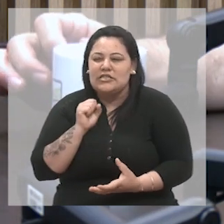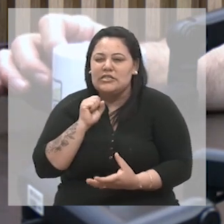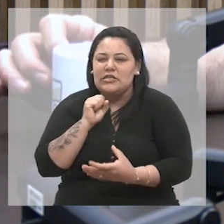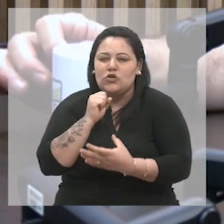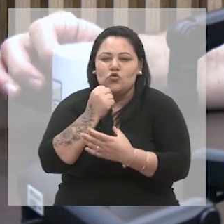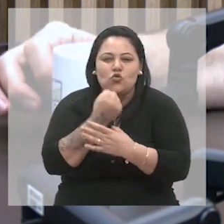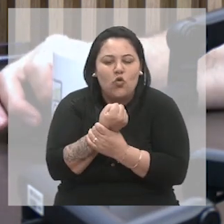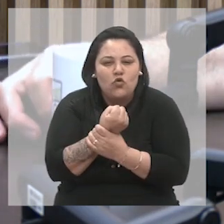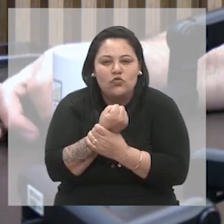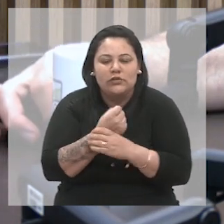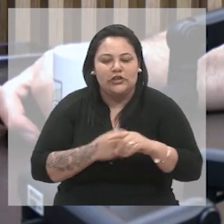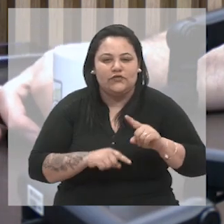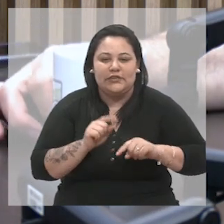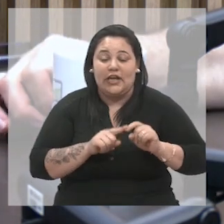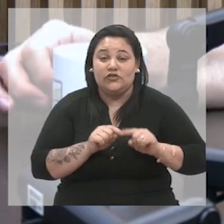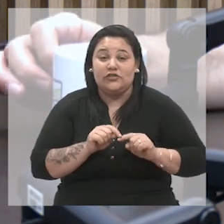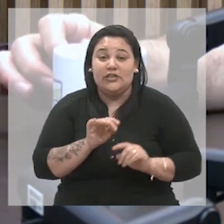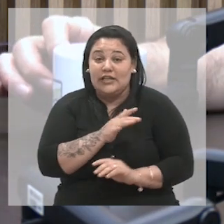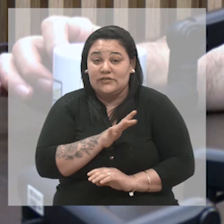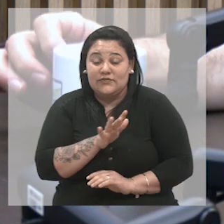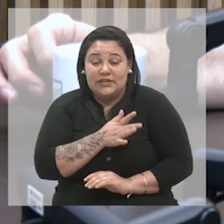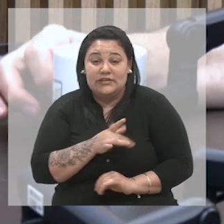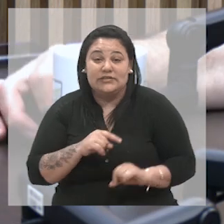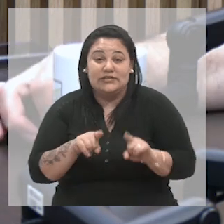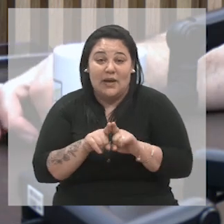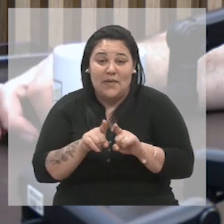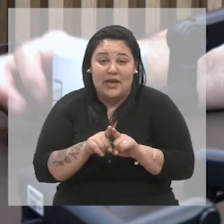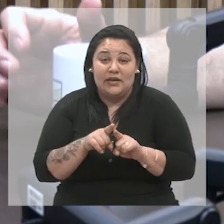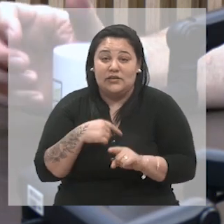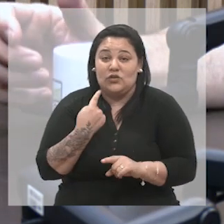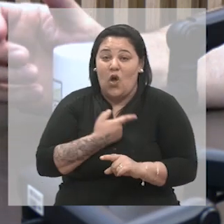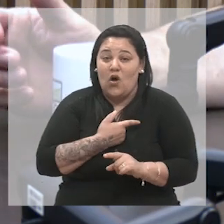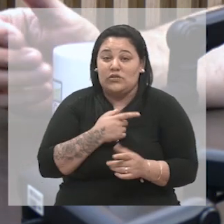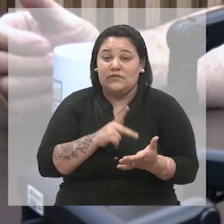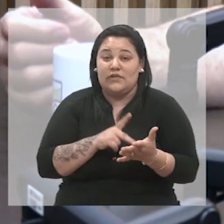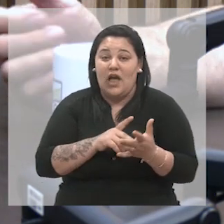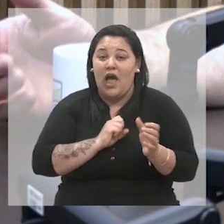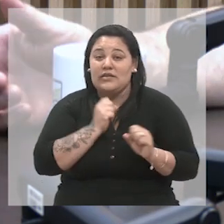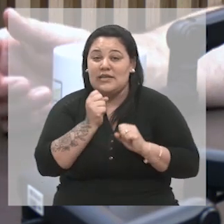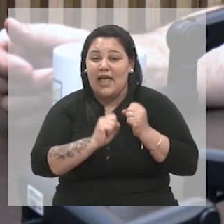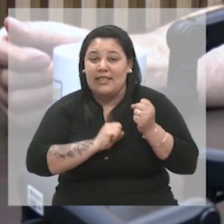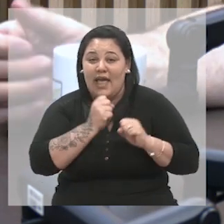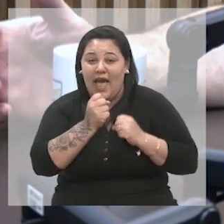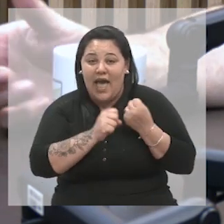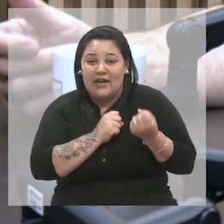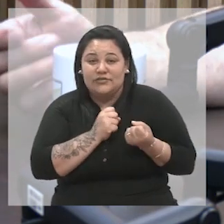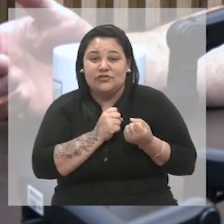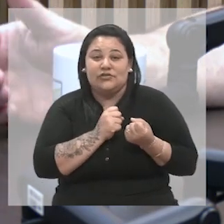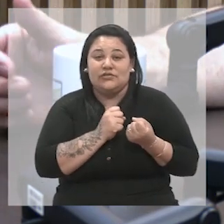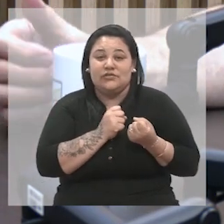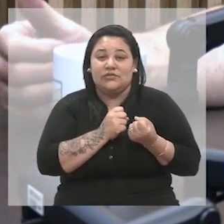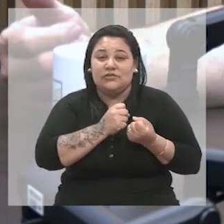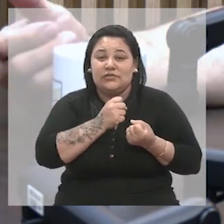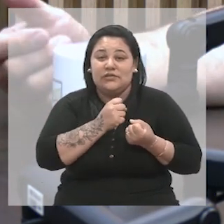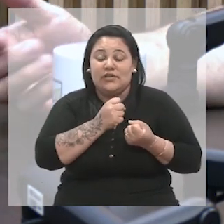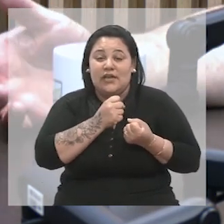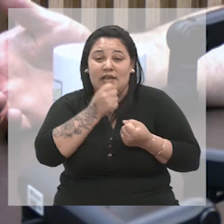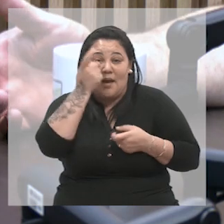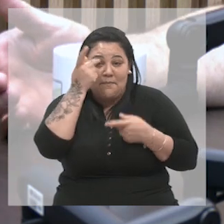seguro daquilo que ele vai fazer. E muitas vezes também a gente, por ansiedade, por estímulo,